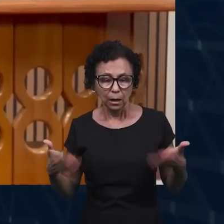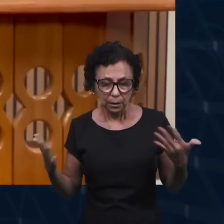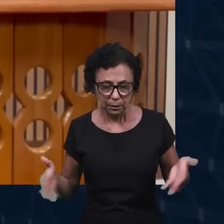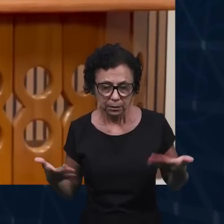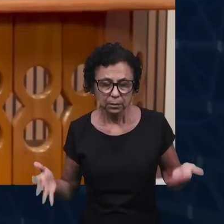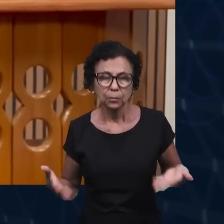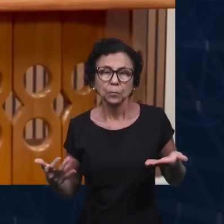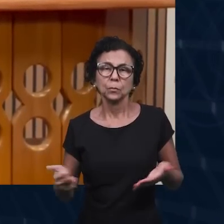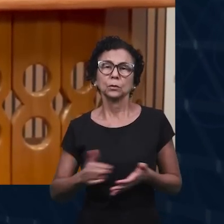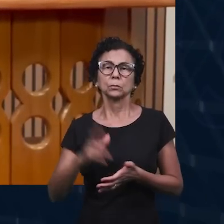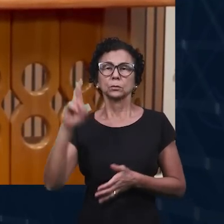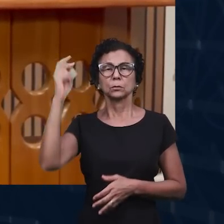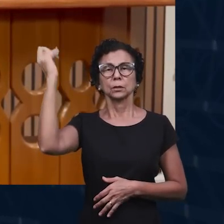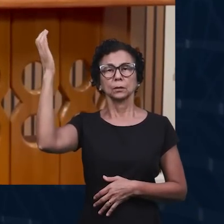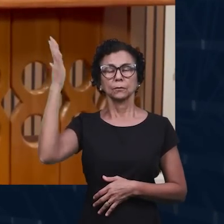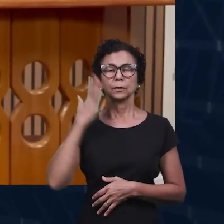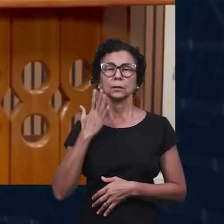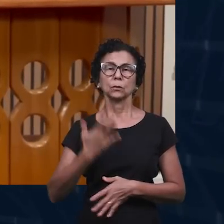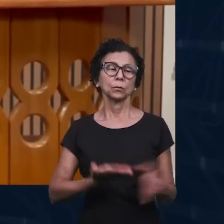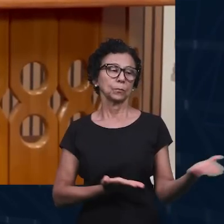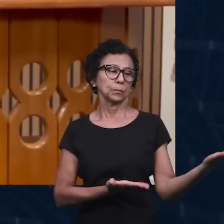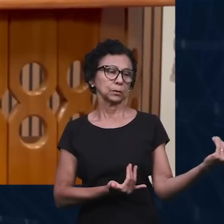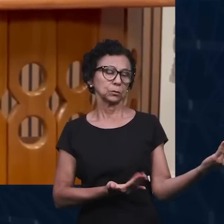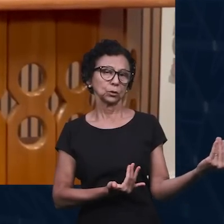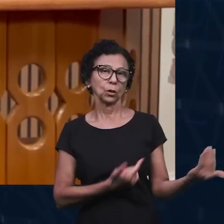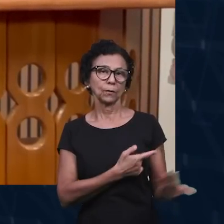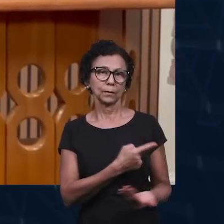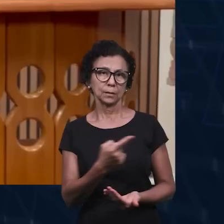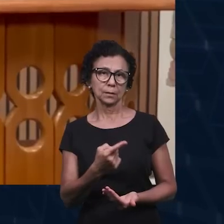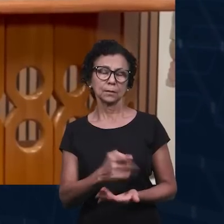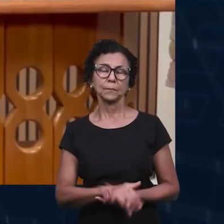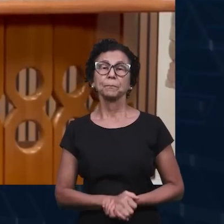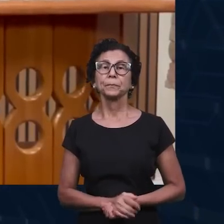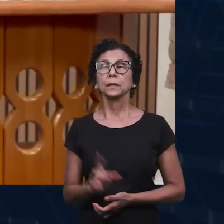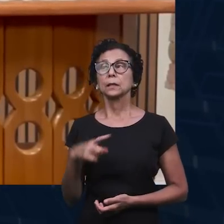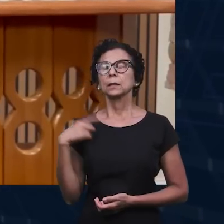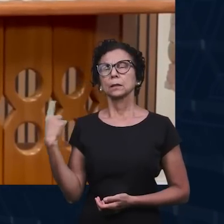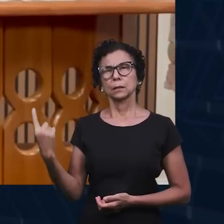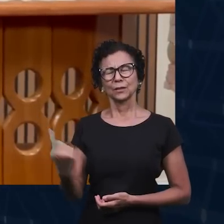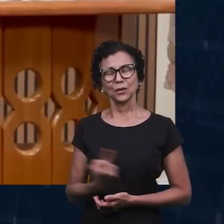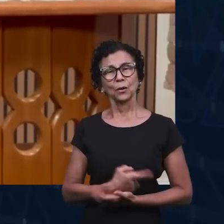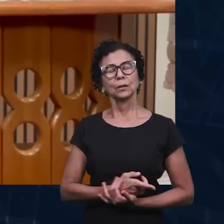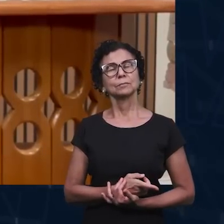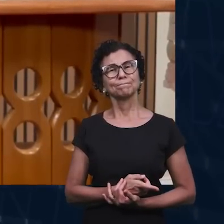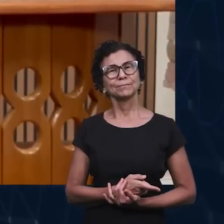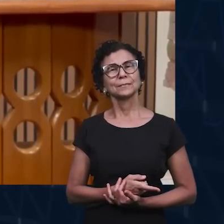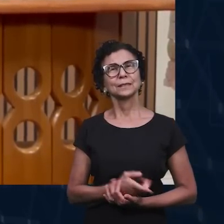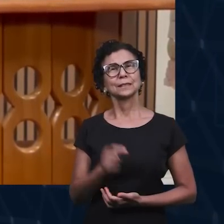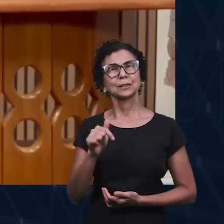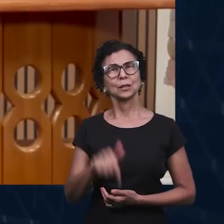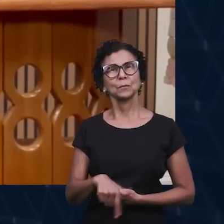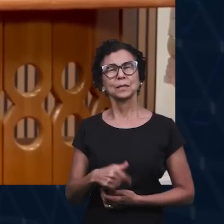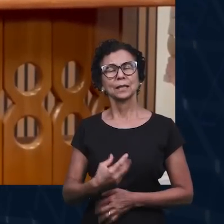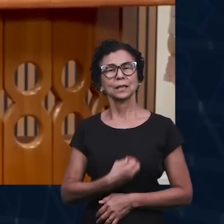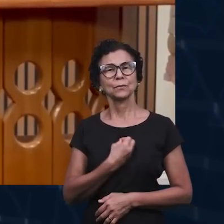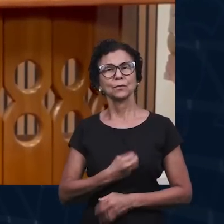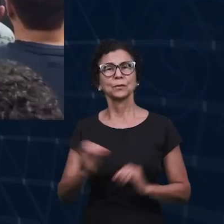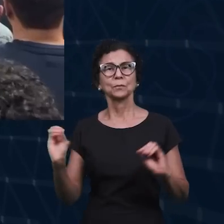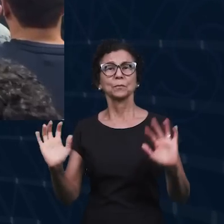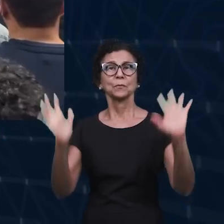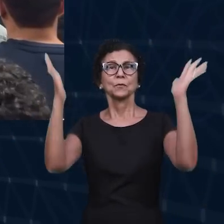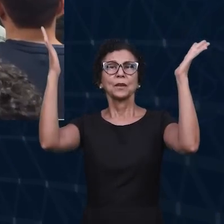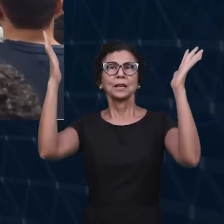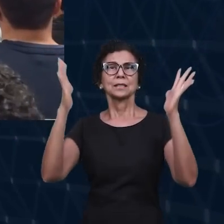palavra de ânimo da parte do Senhor para eles foram trazidas e nós estamos aqui contemplando uma grande festa no meio do nosso